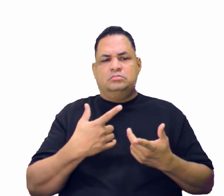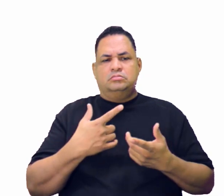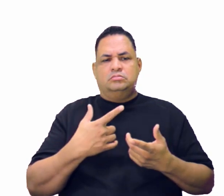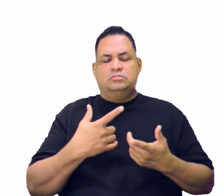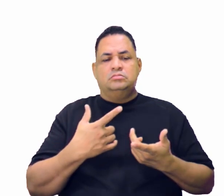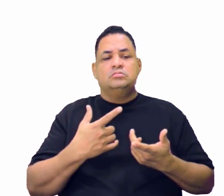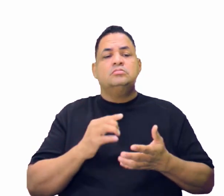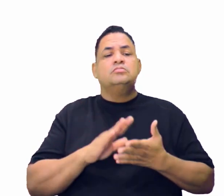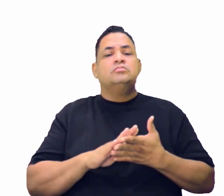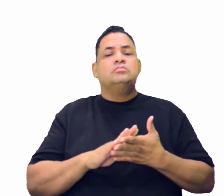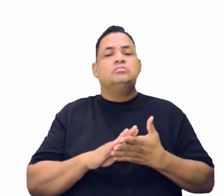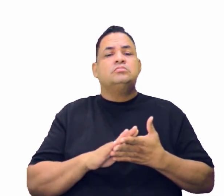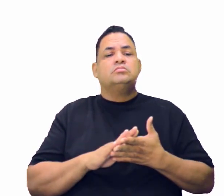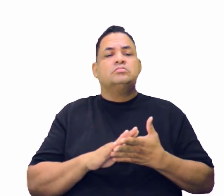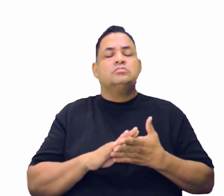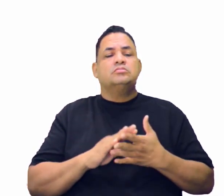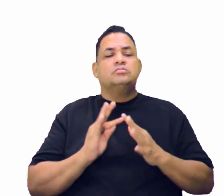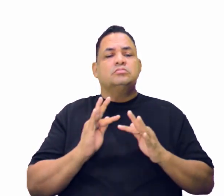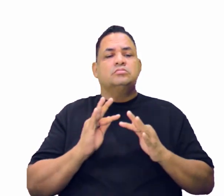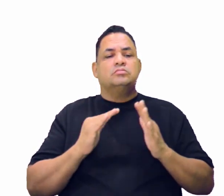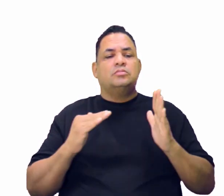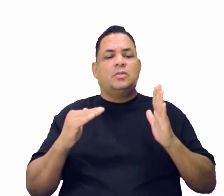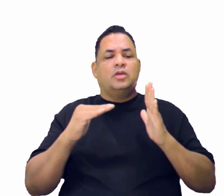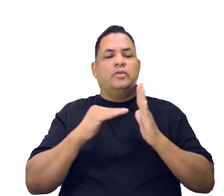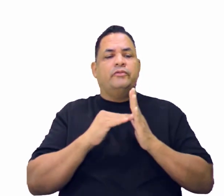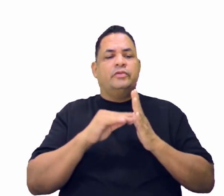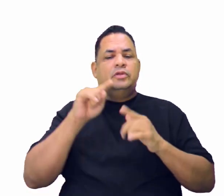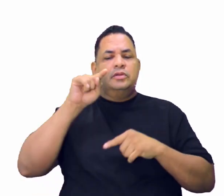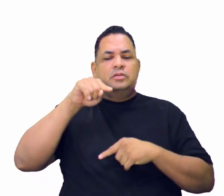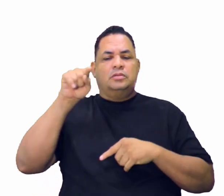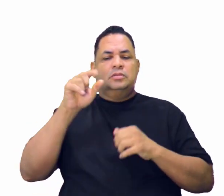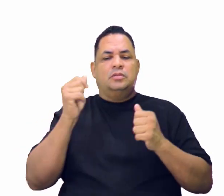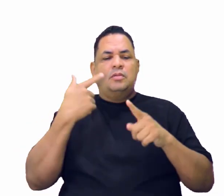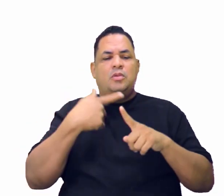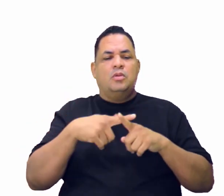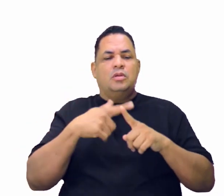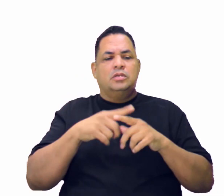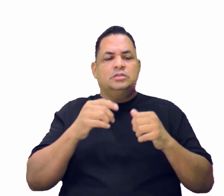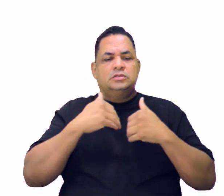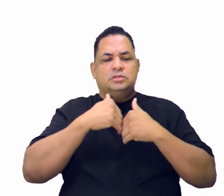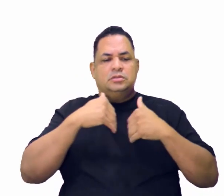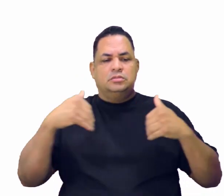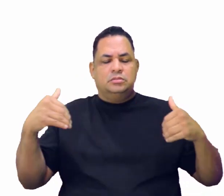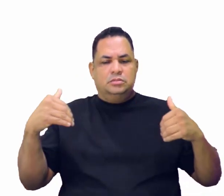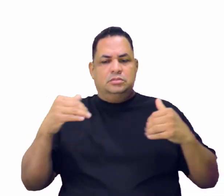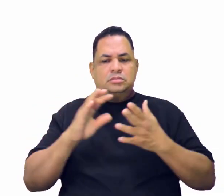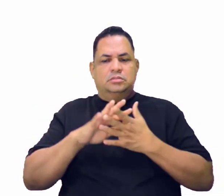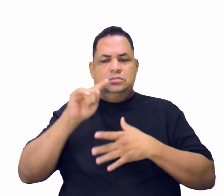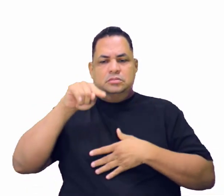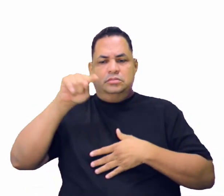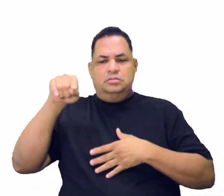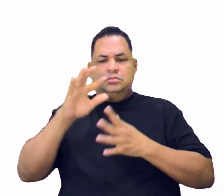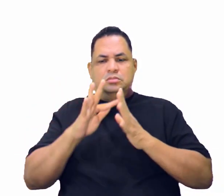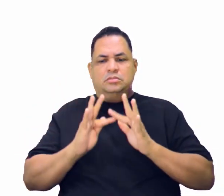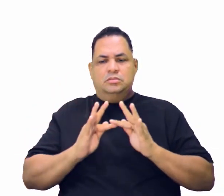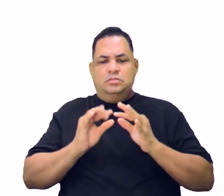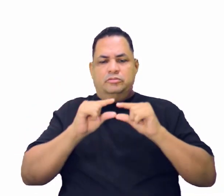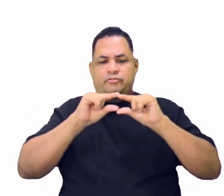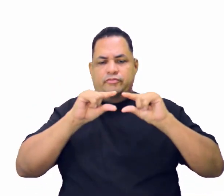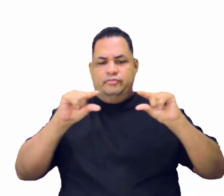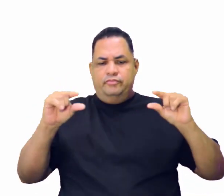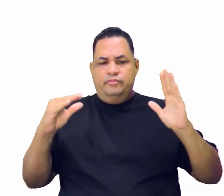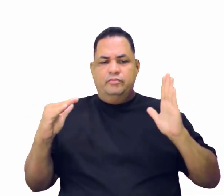que mais? E aqui no final, com a acentuação aqui, separado com acento, porque tá no final da frase. E este